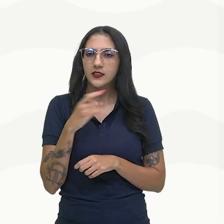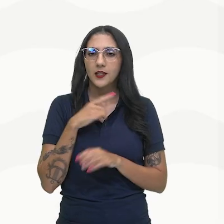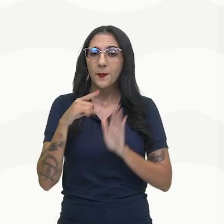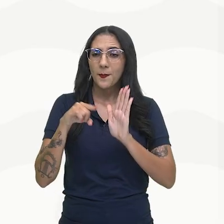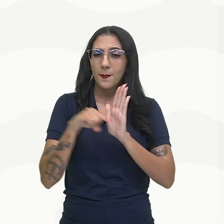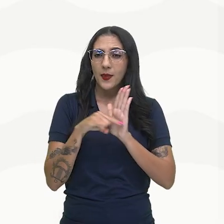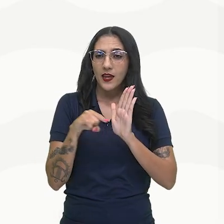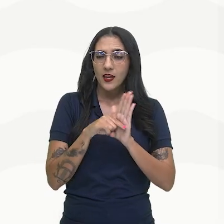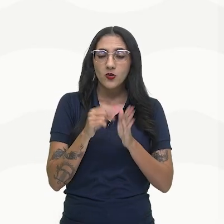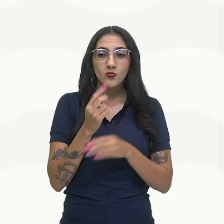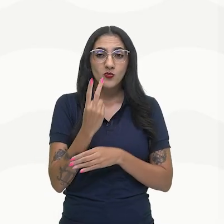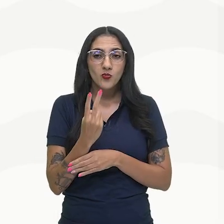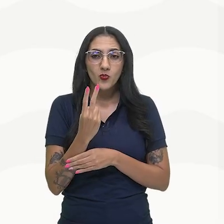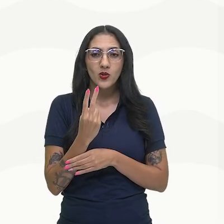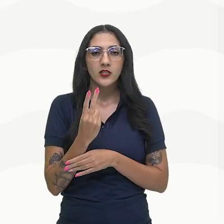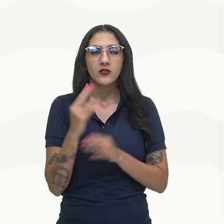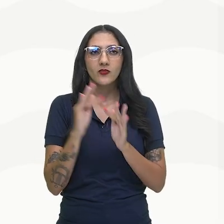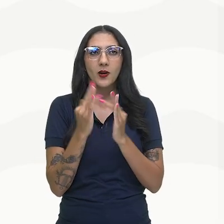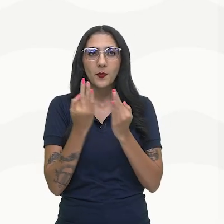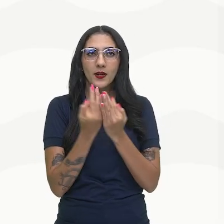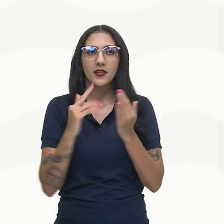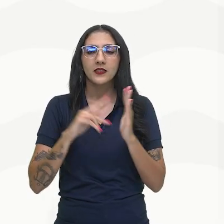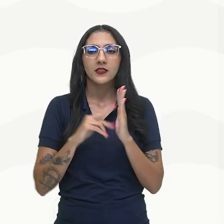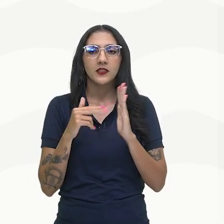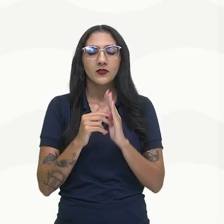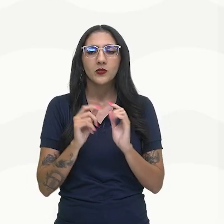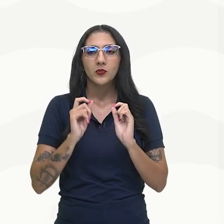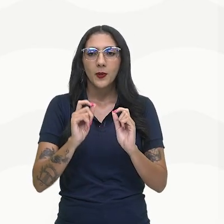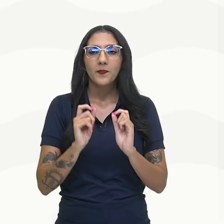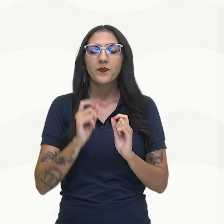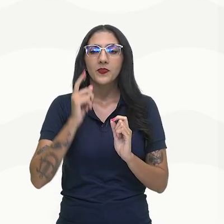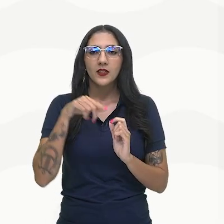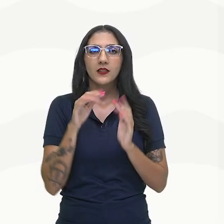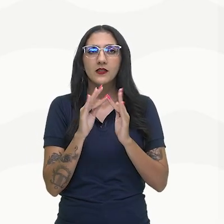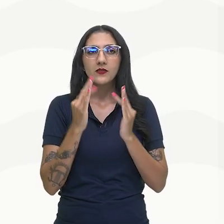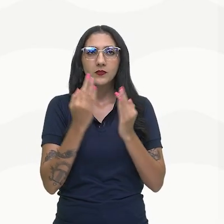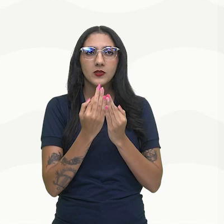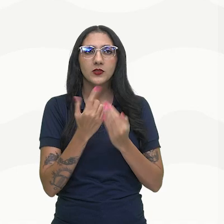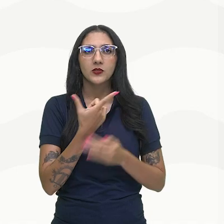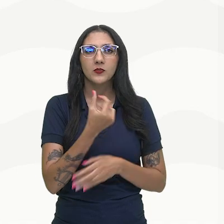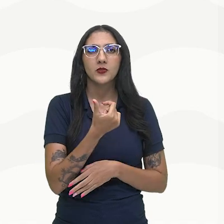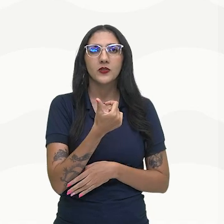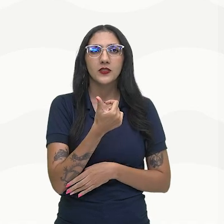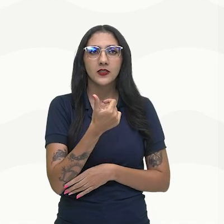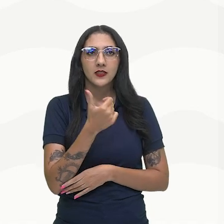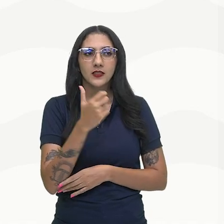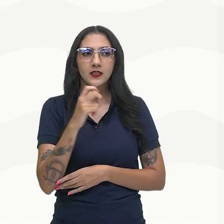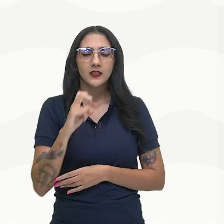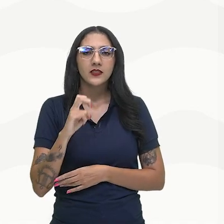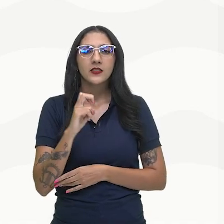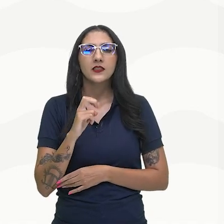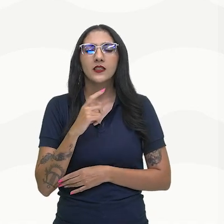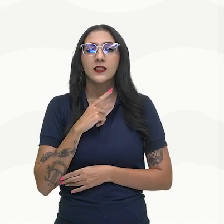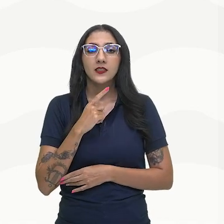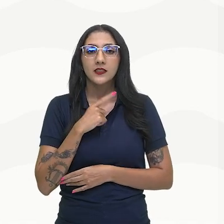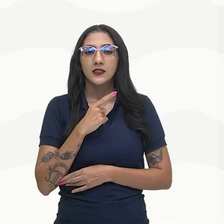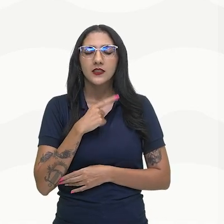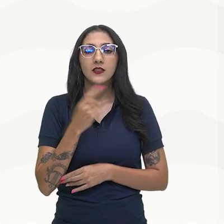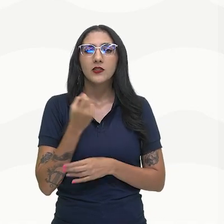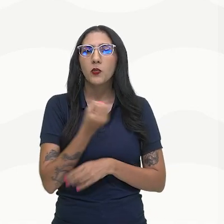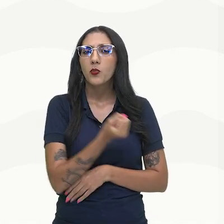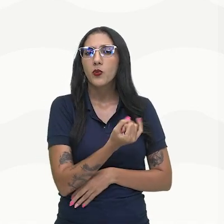por ano, isso significa que nesses 10 anos, né, de 2015 até 2025, houve,